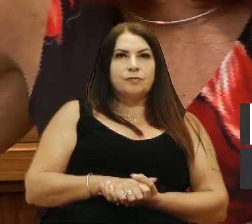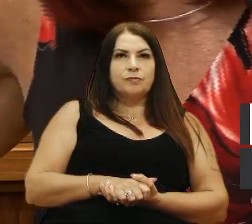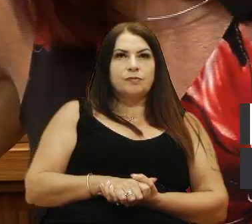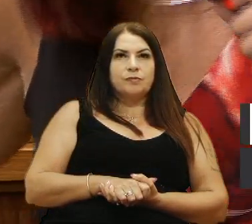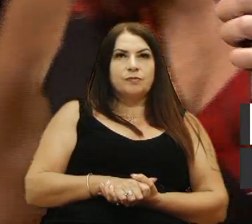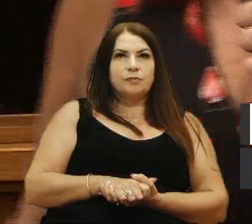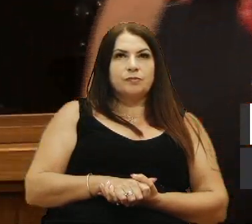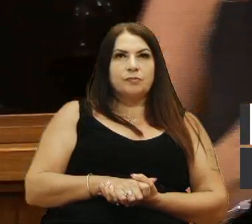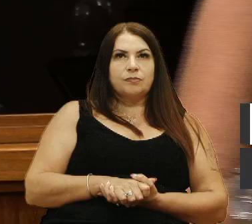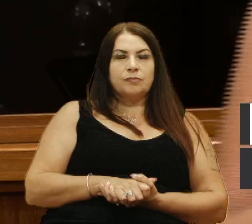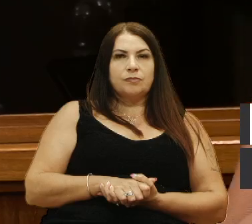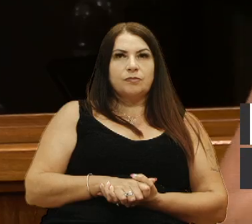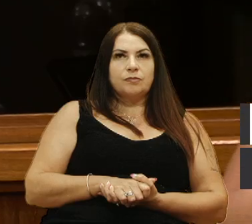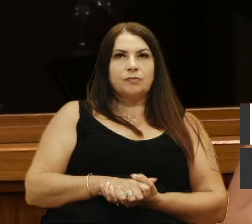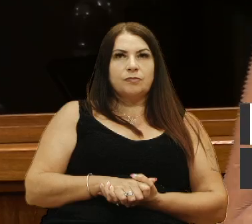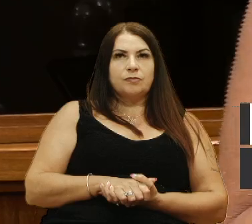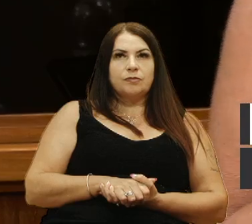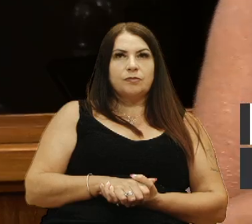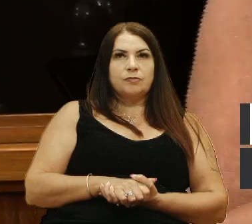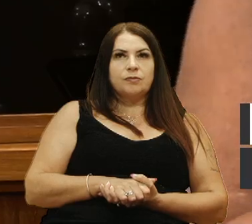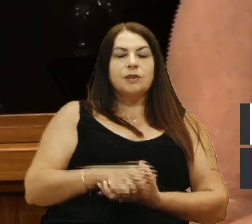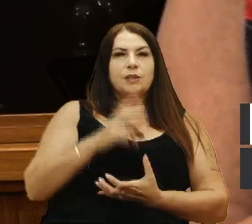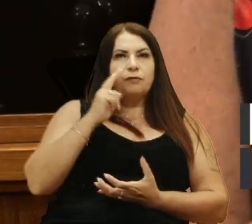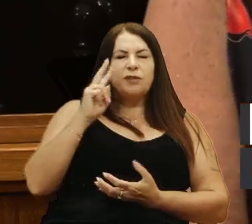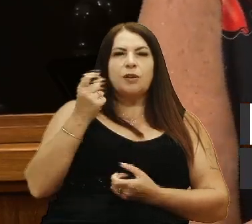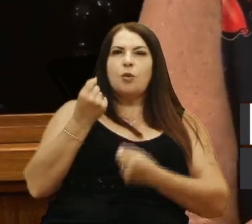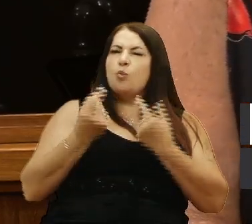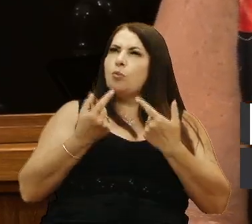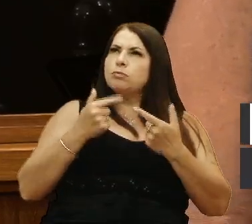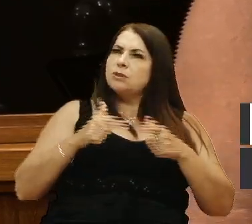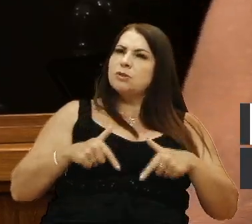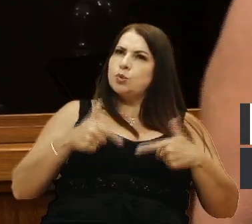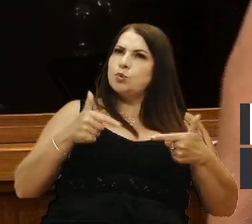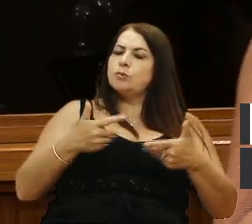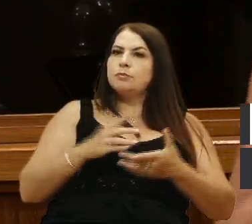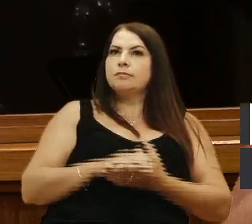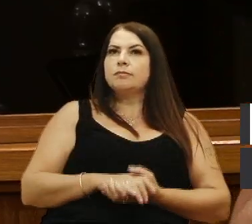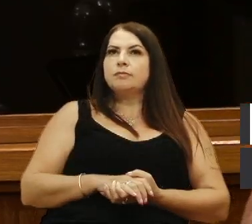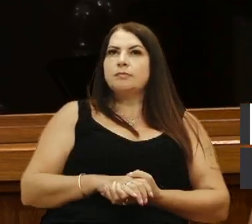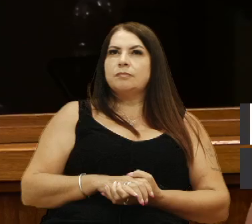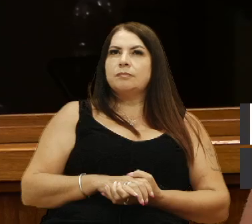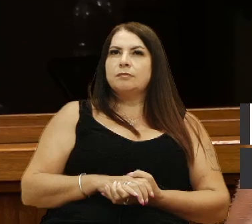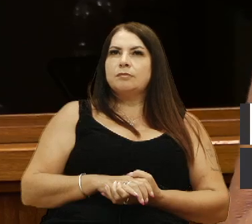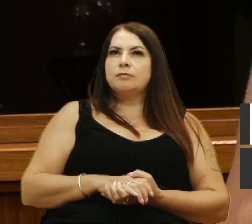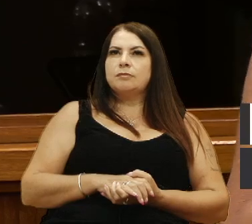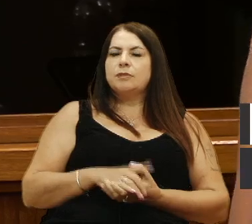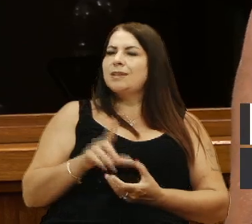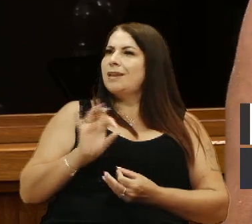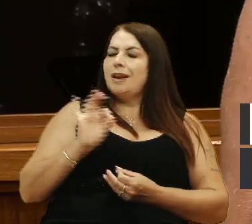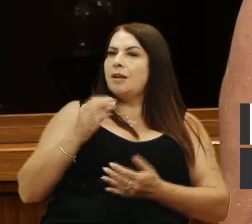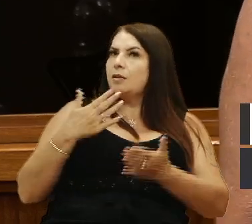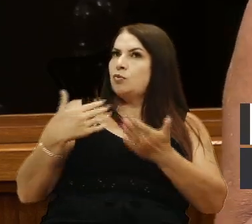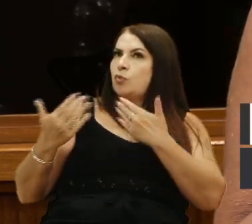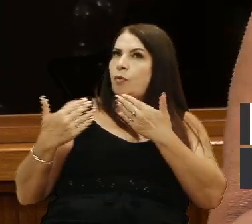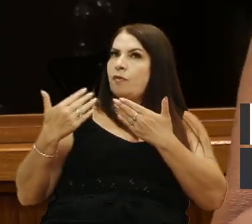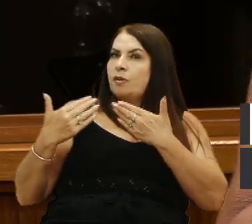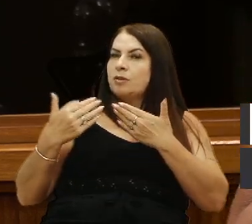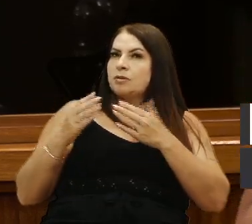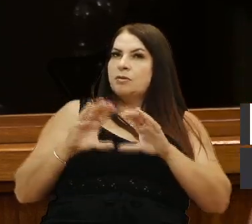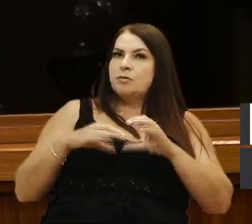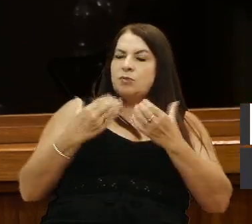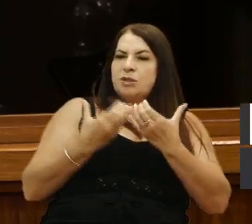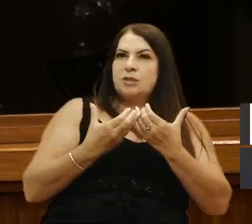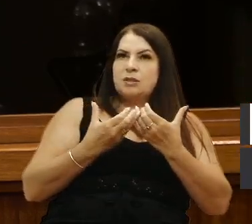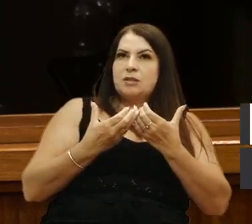tá falando. A gente viu algumas ações sem diálogo com a comunidade